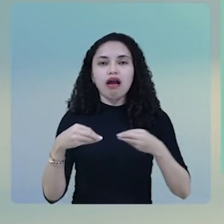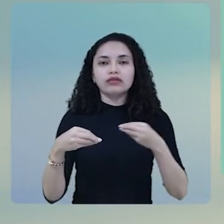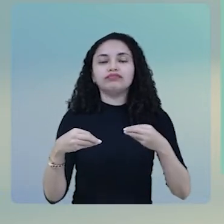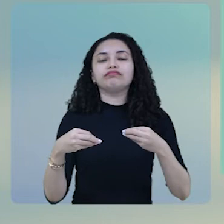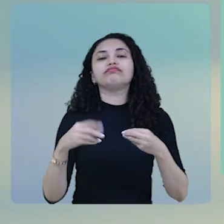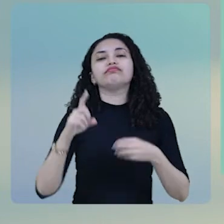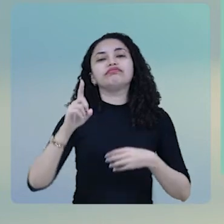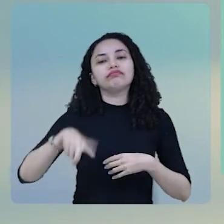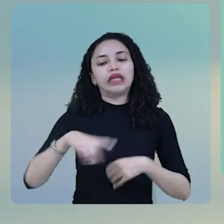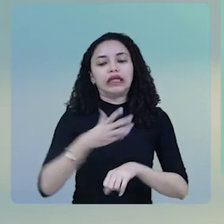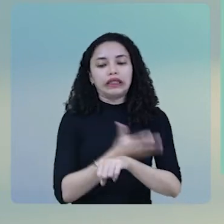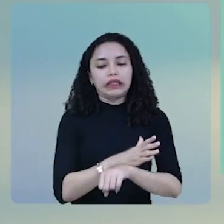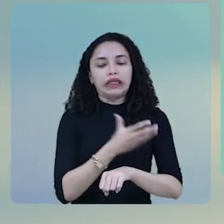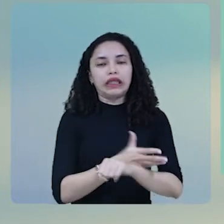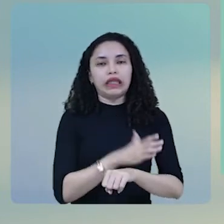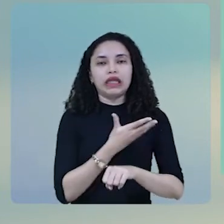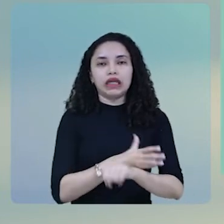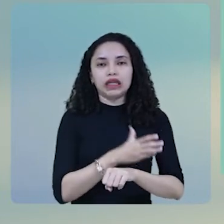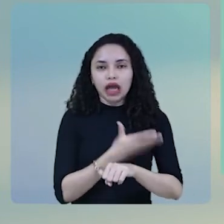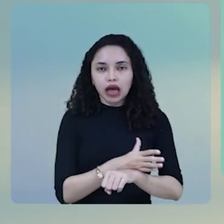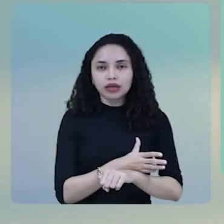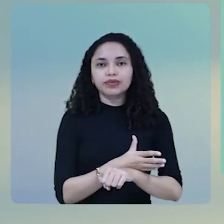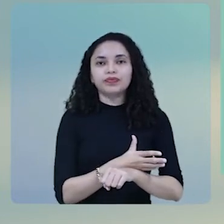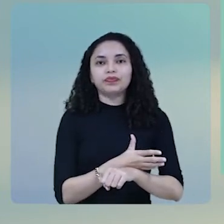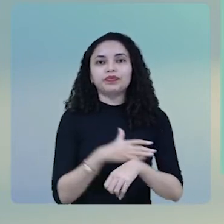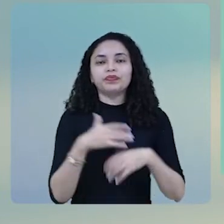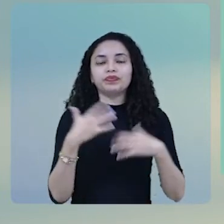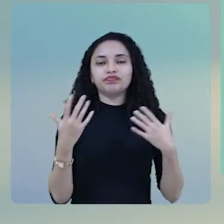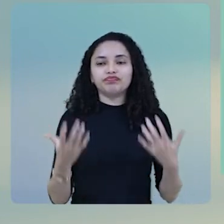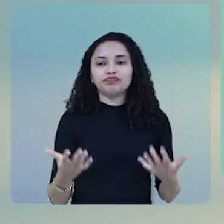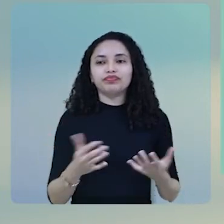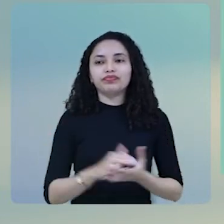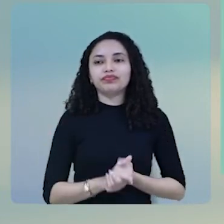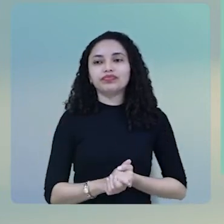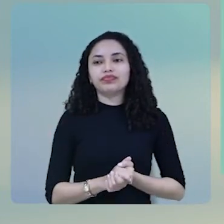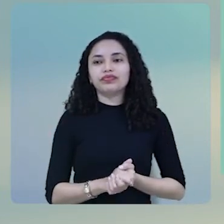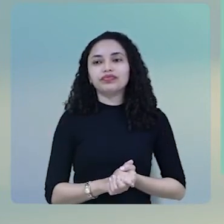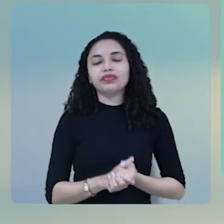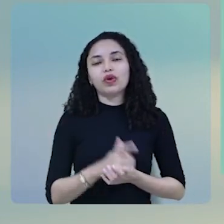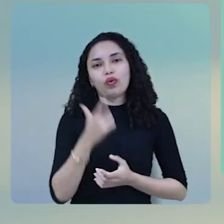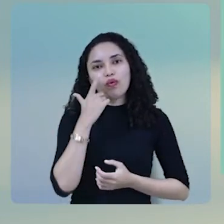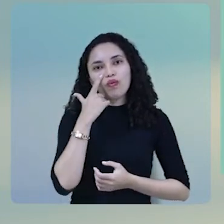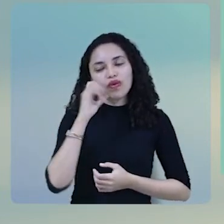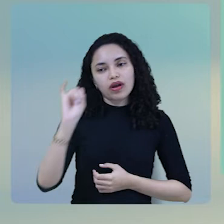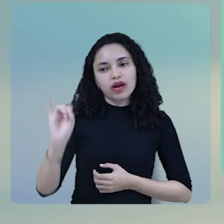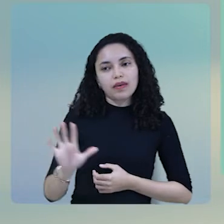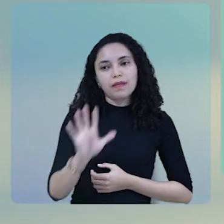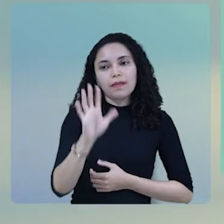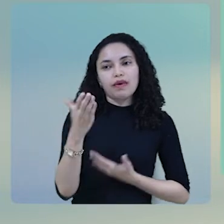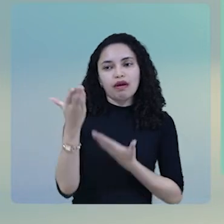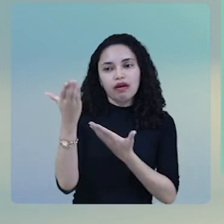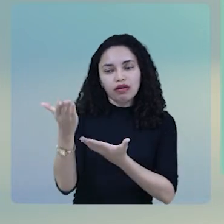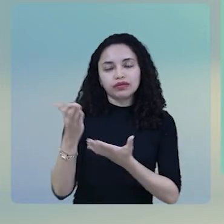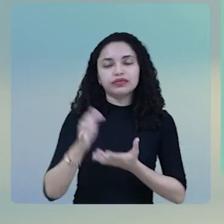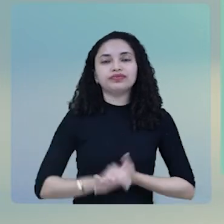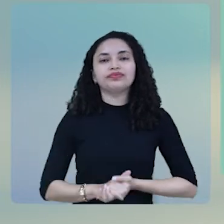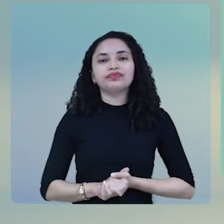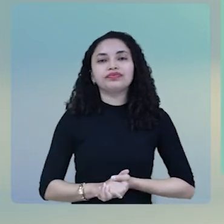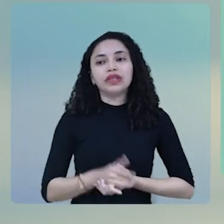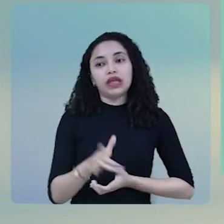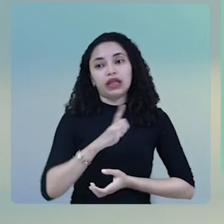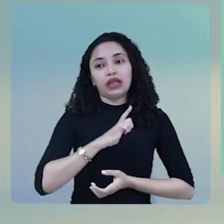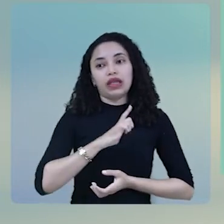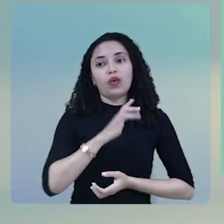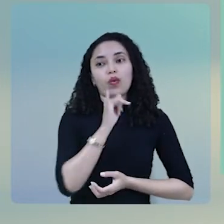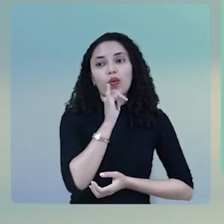amplitude realizada por uma determinada articulação, ok? Então, temos aqui na imagem um exemplo